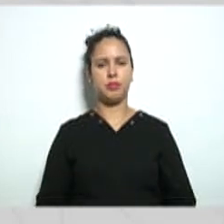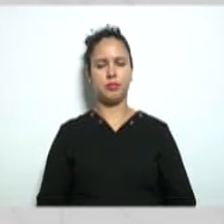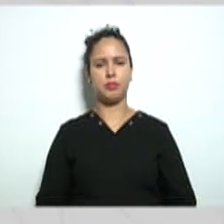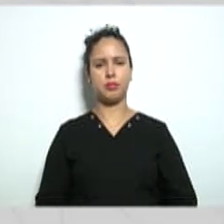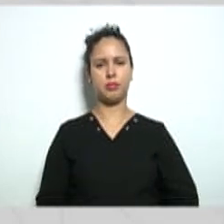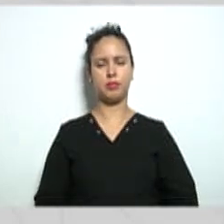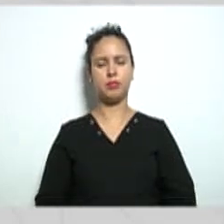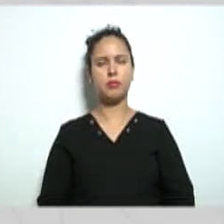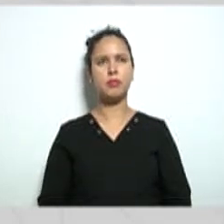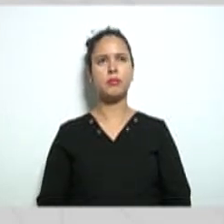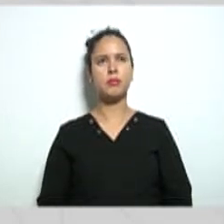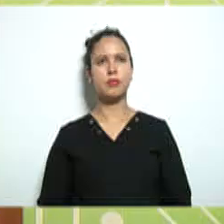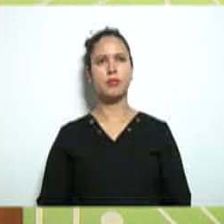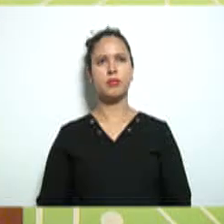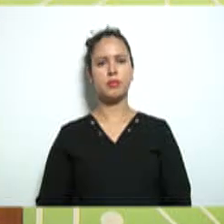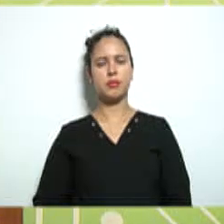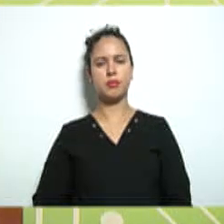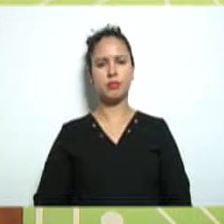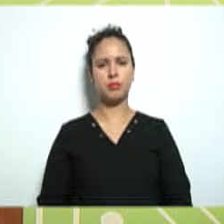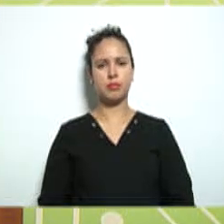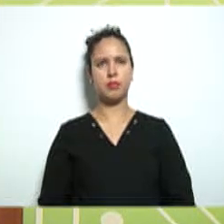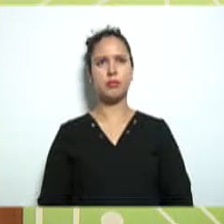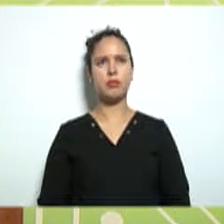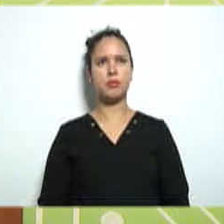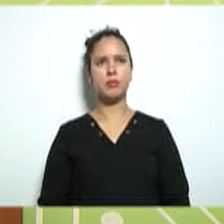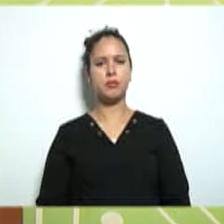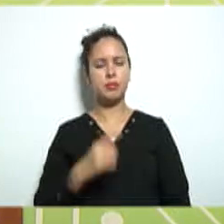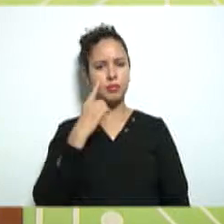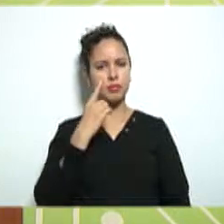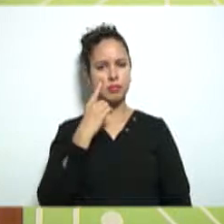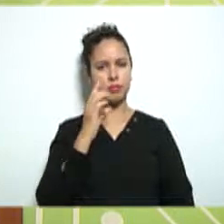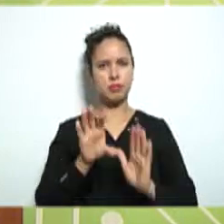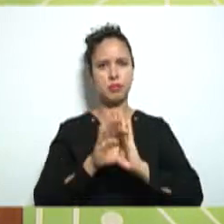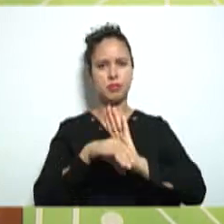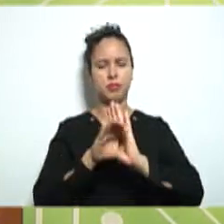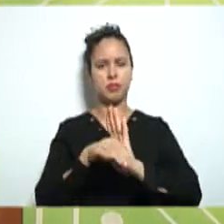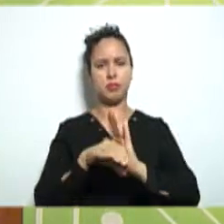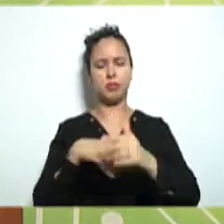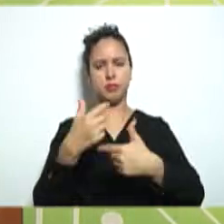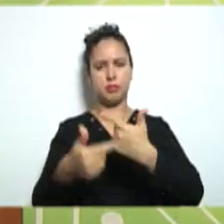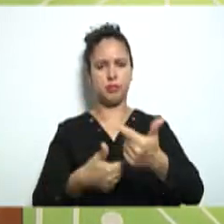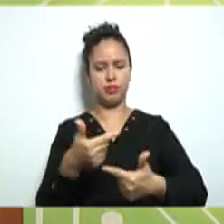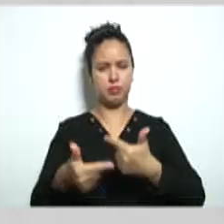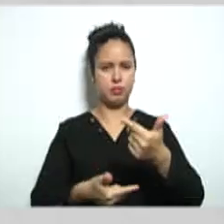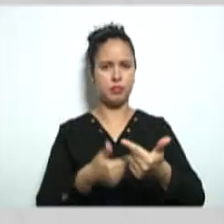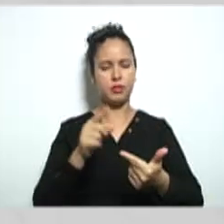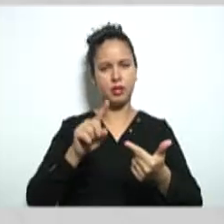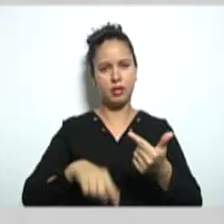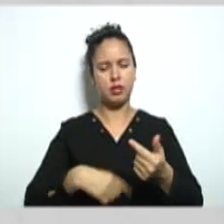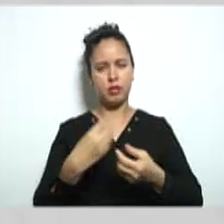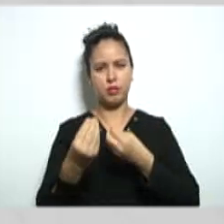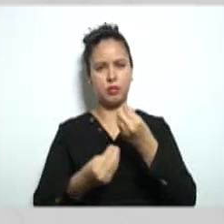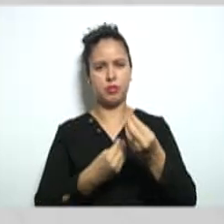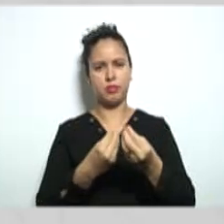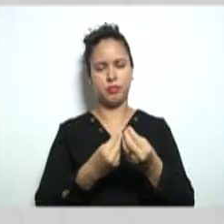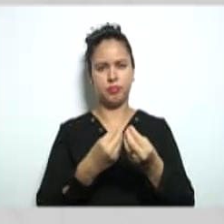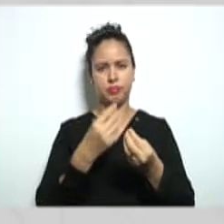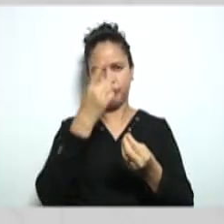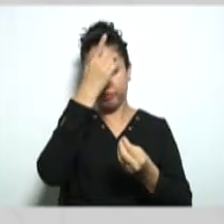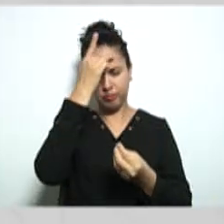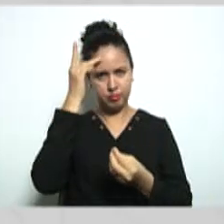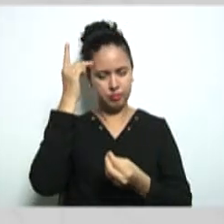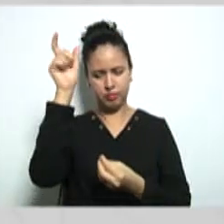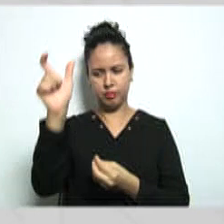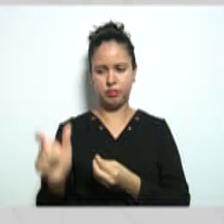durante toda essa aula, o conceito de trabalho. O conceito de trabalho é a forma do homem intervir